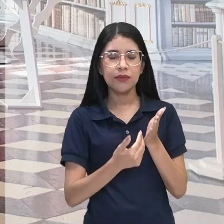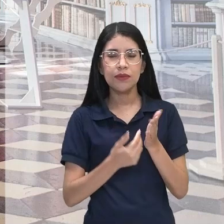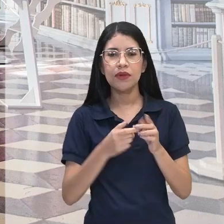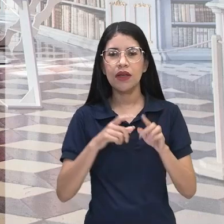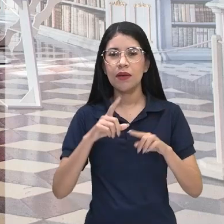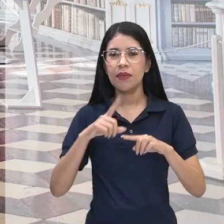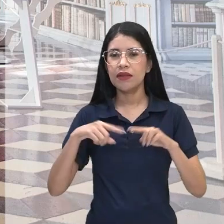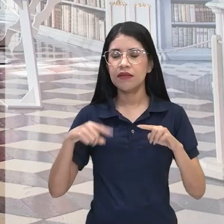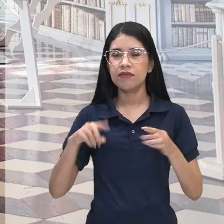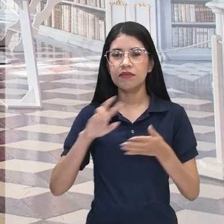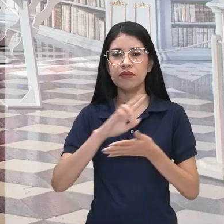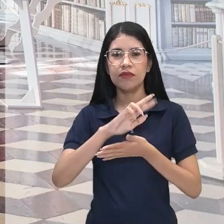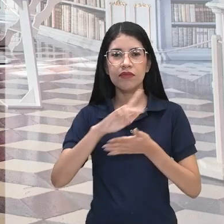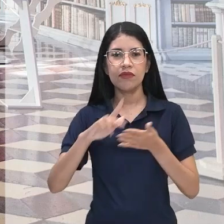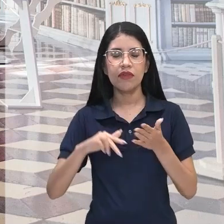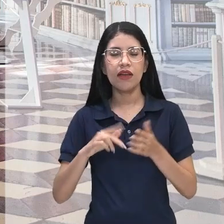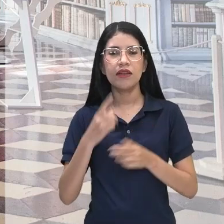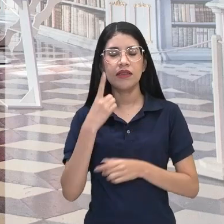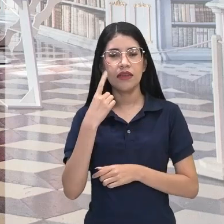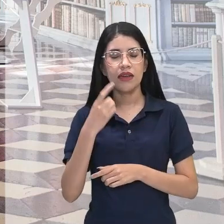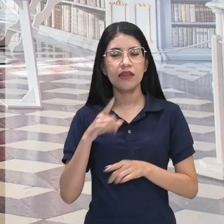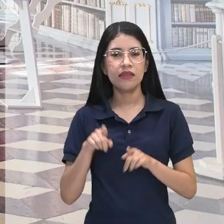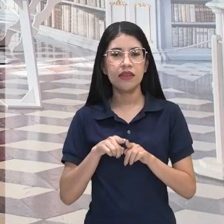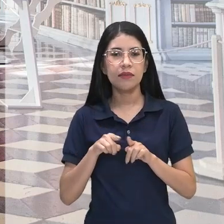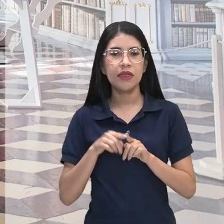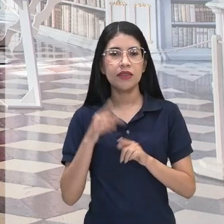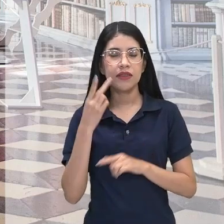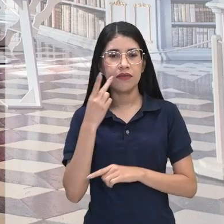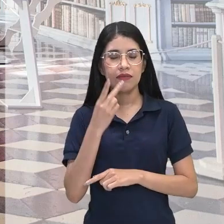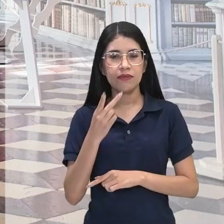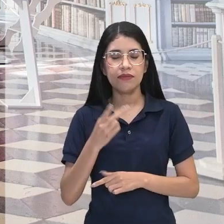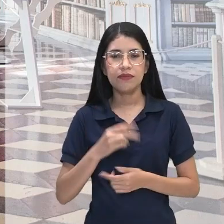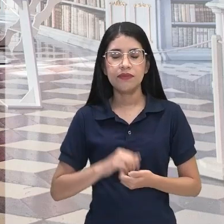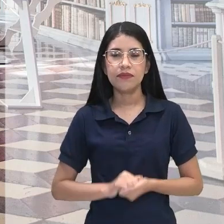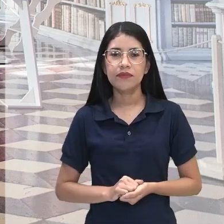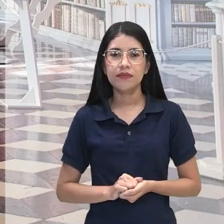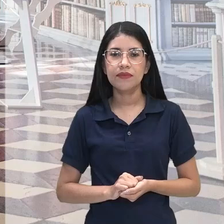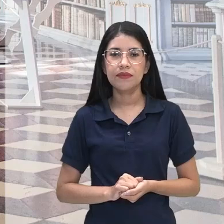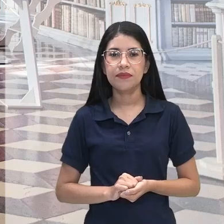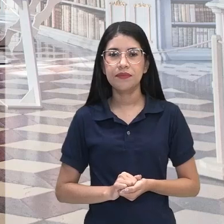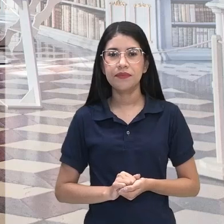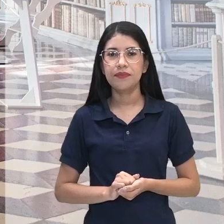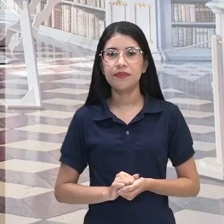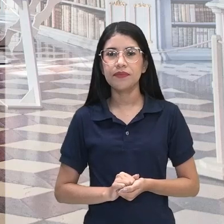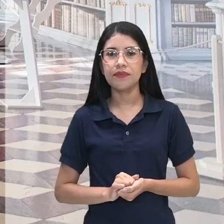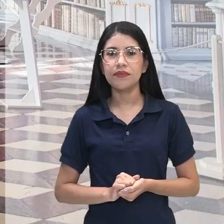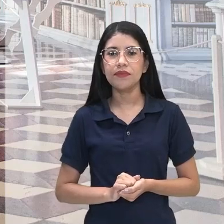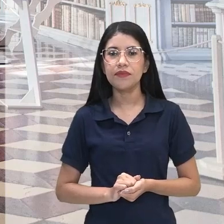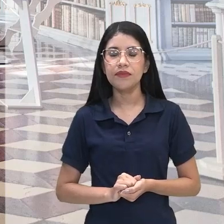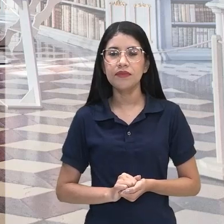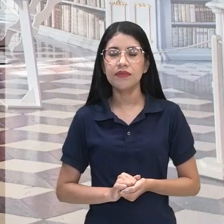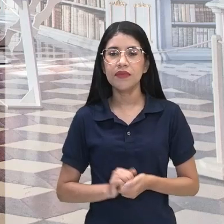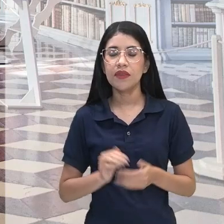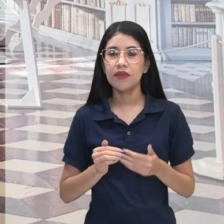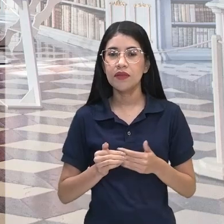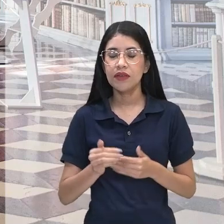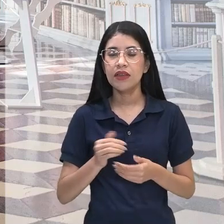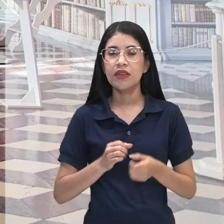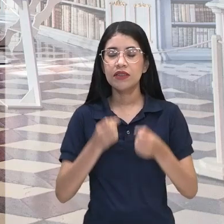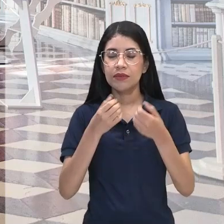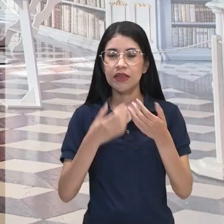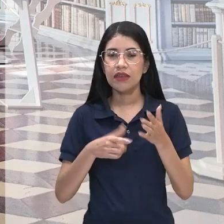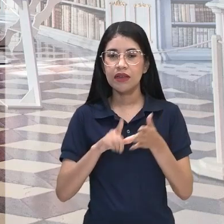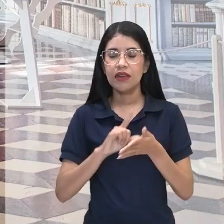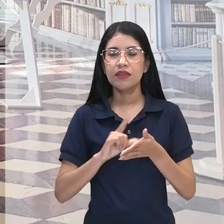objetos também bem interessantes de serem observados. Alright? E vamos continuar. Eu falei para vocês que eu ia